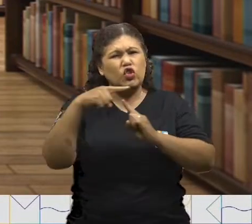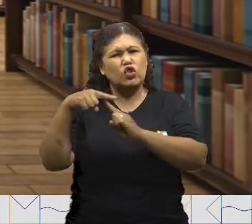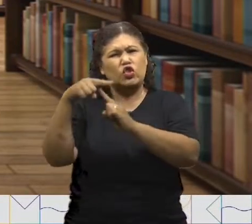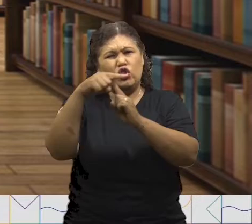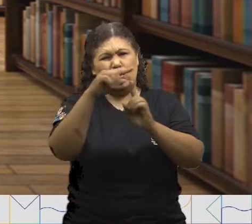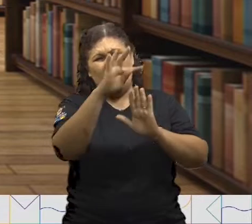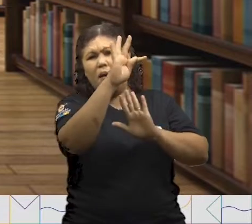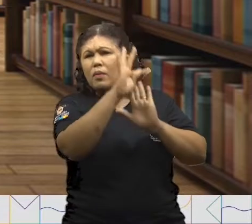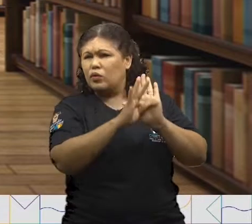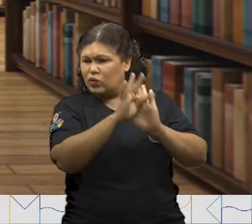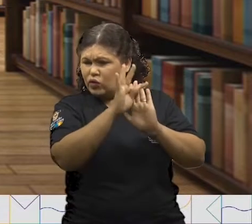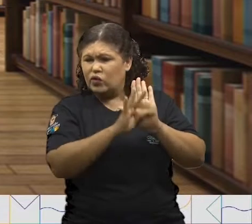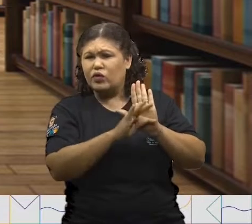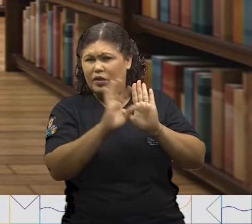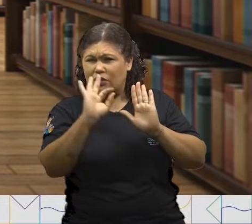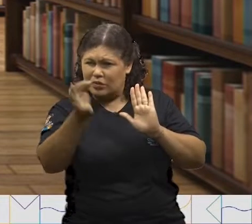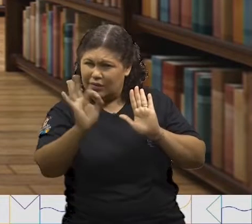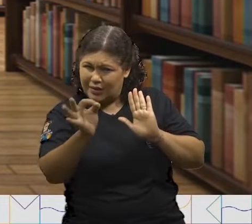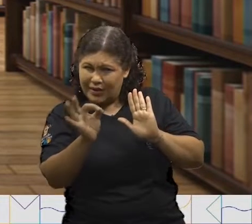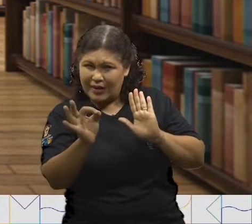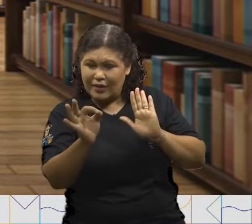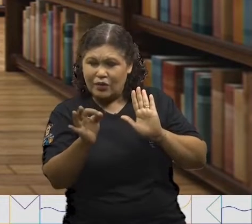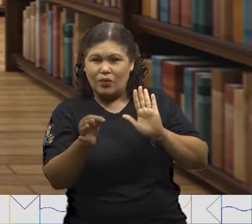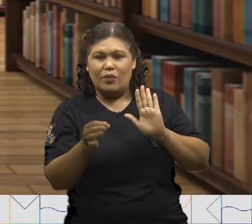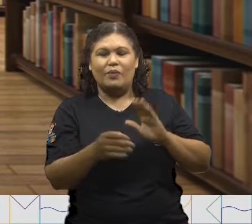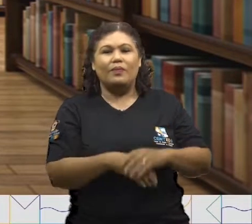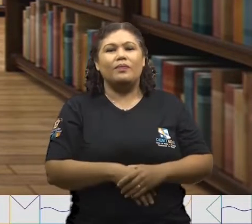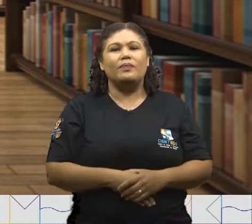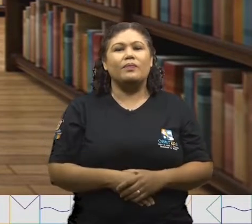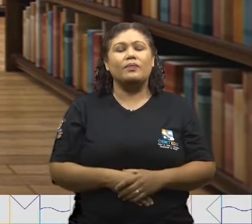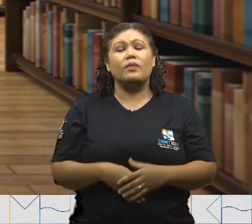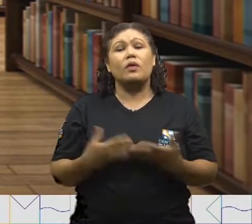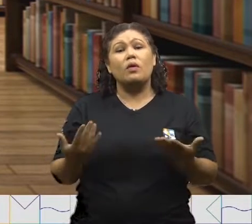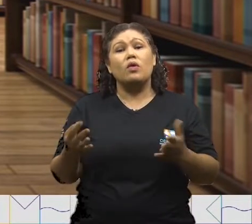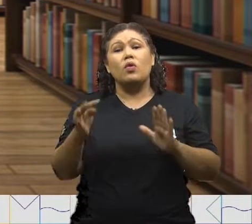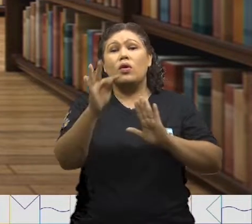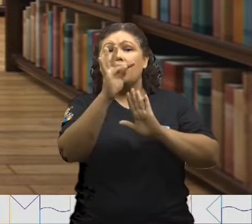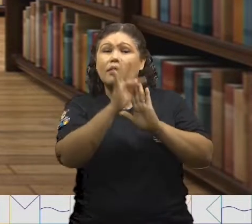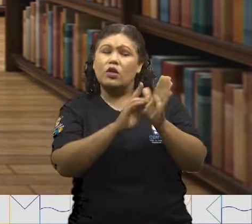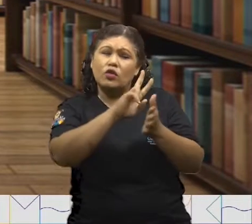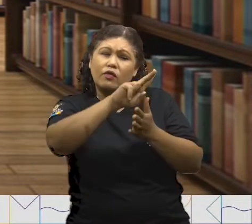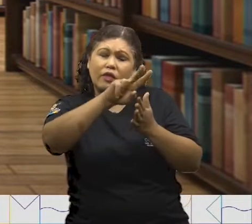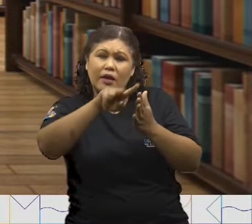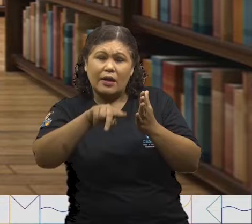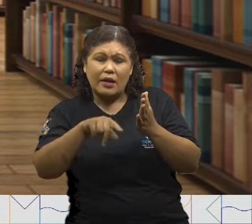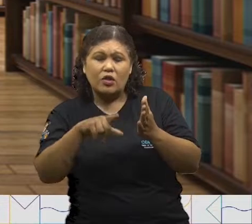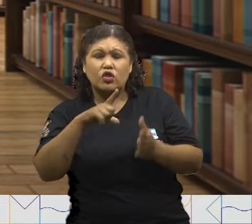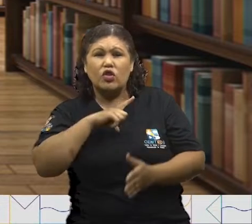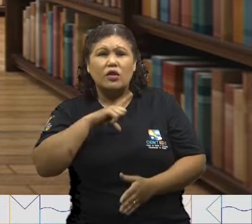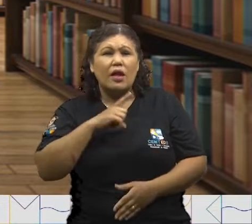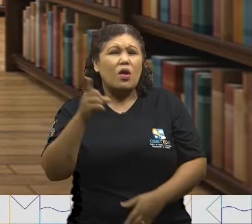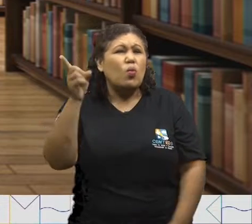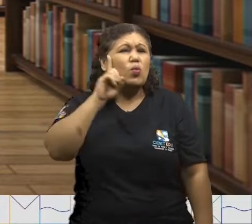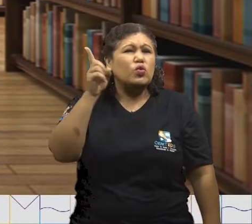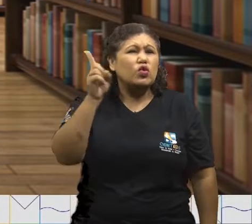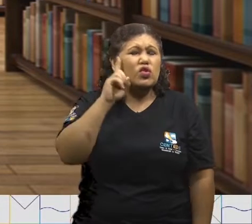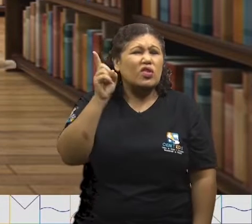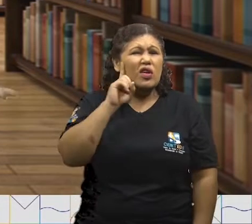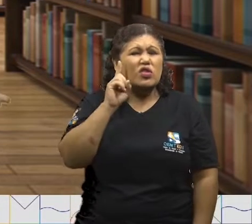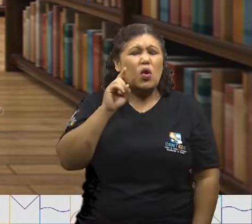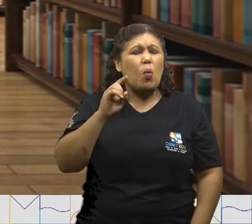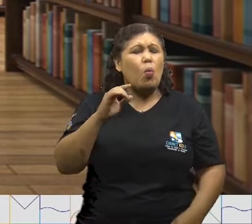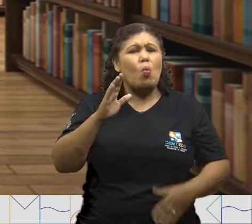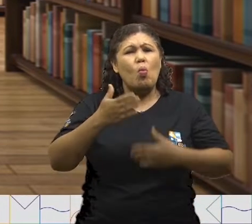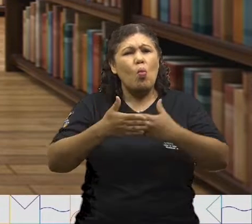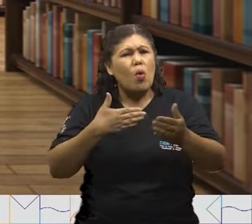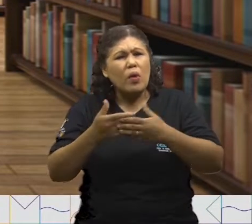diversos textos que fazem parte do nosso dia a dia. Onde quer que estejamos, há um ou